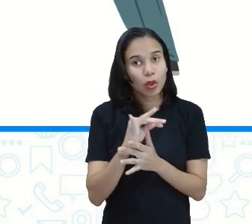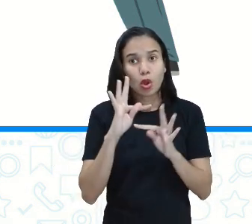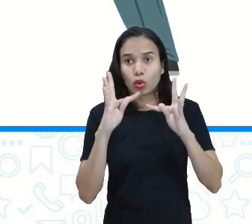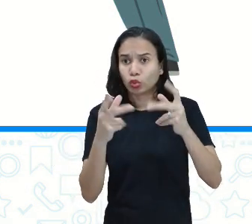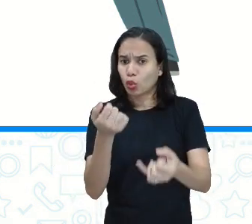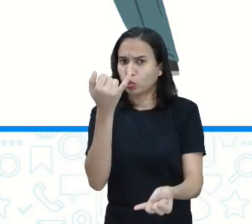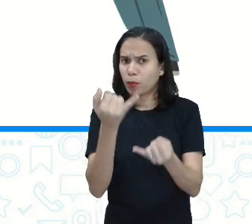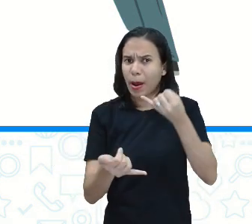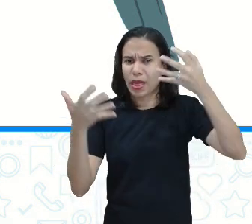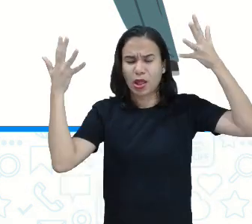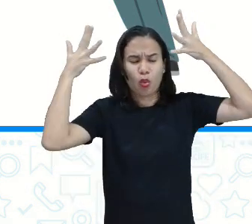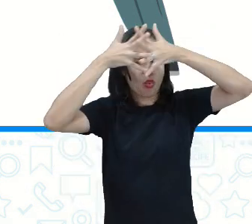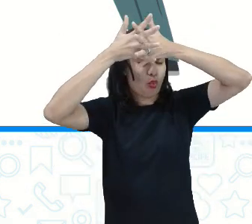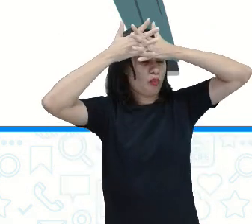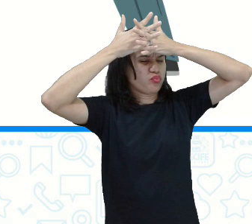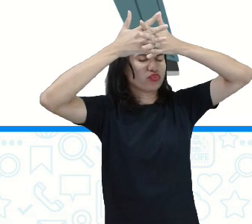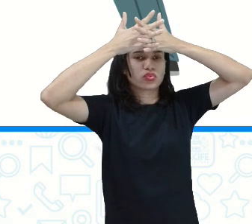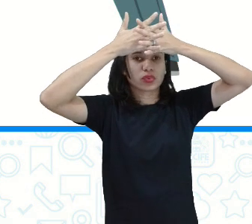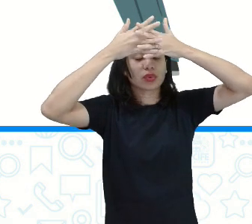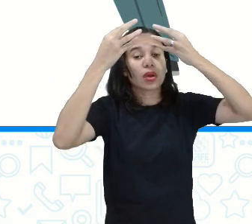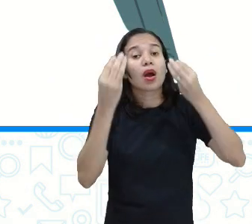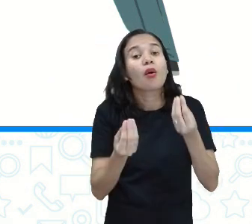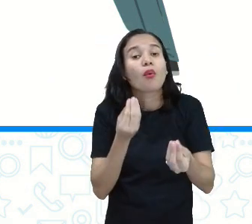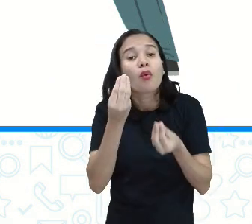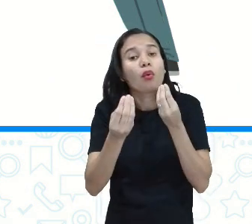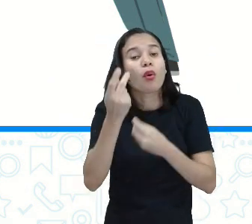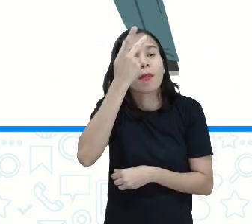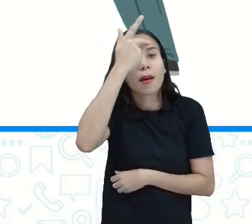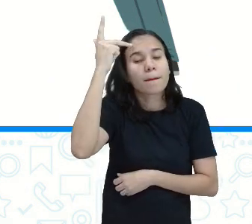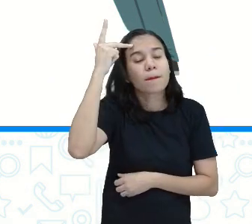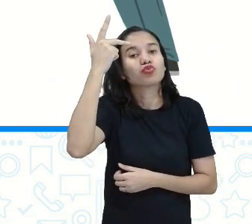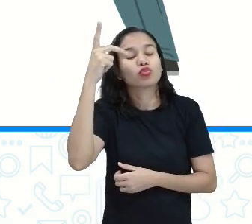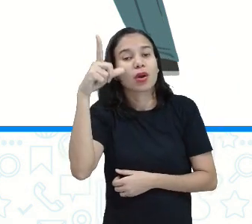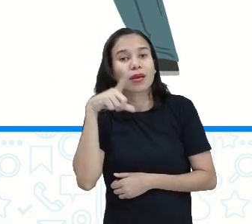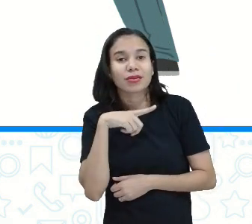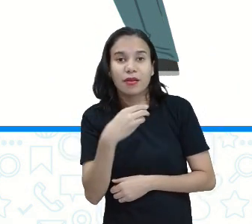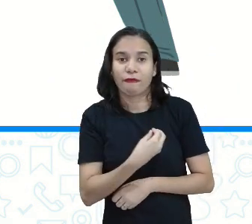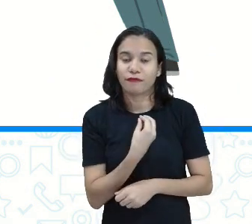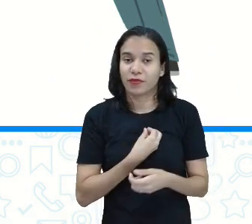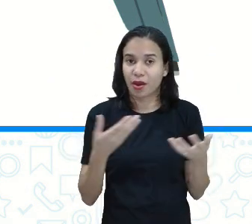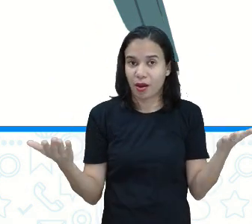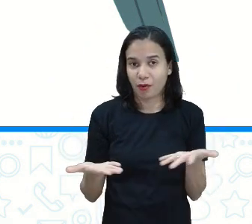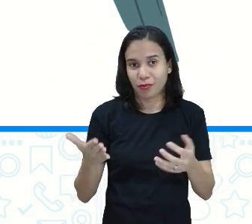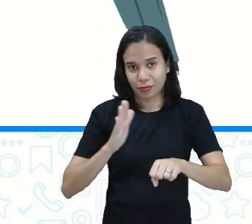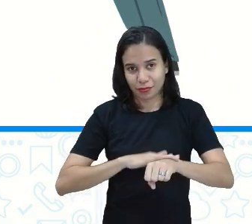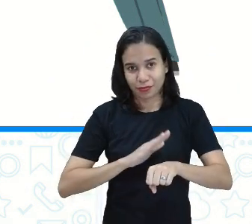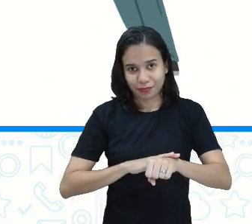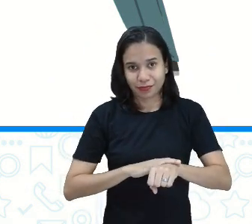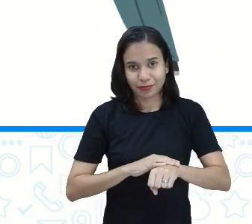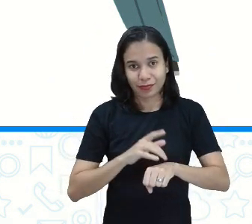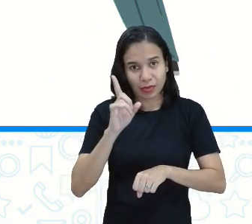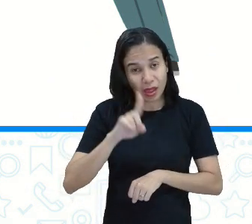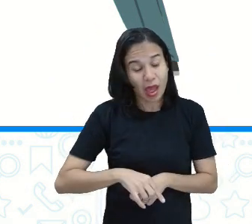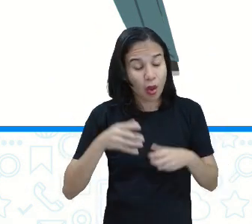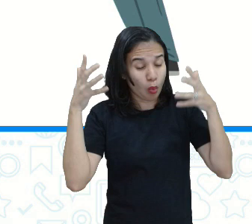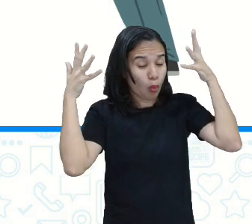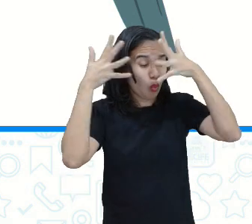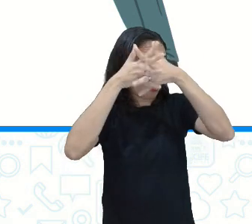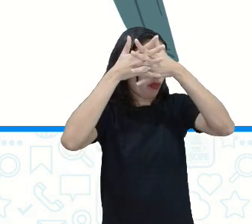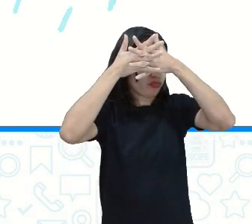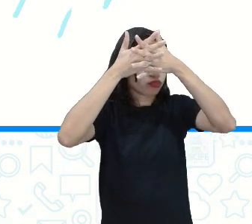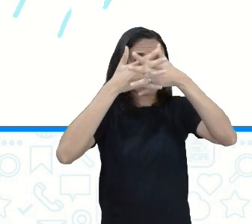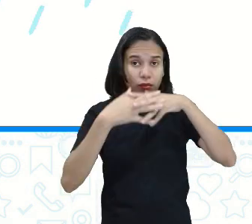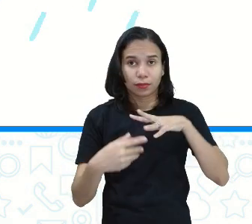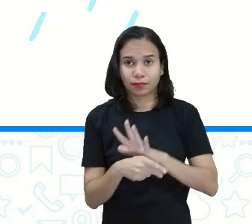parecem meio confusos. É como as pessoas estão nesse momento. Estão meio